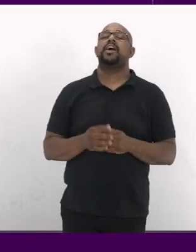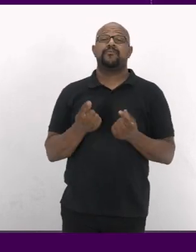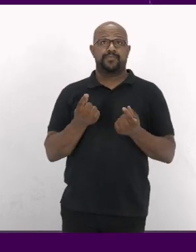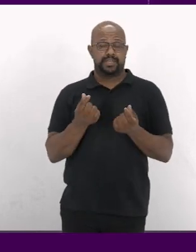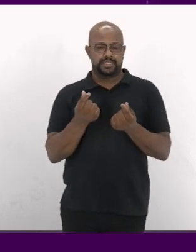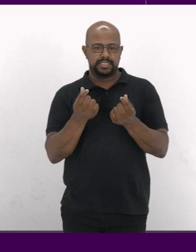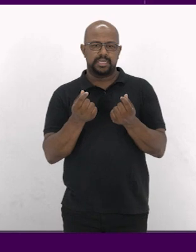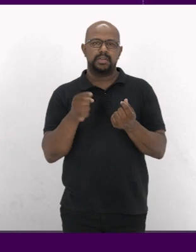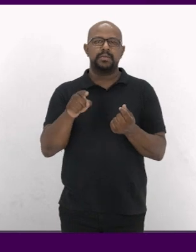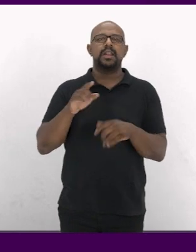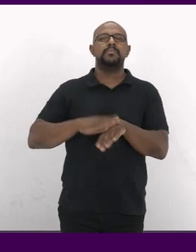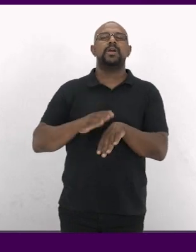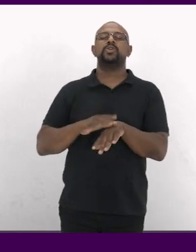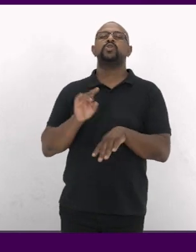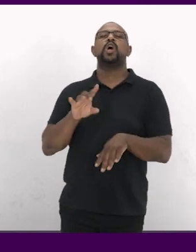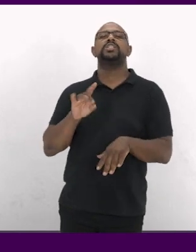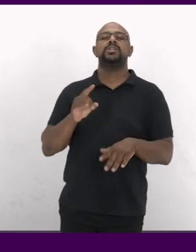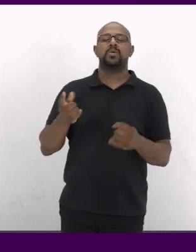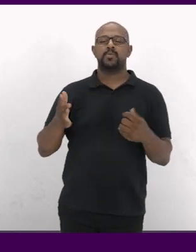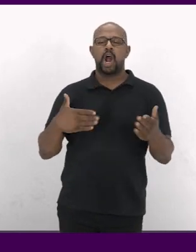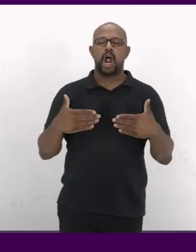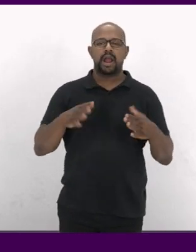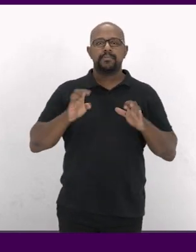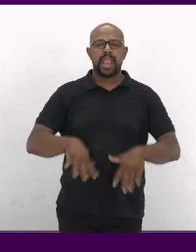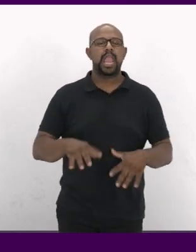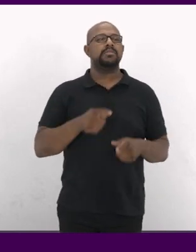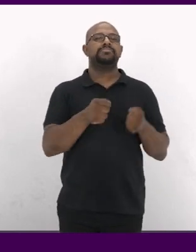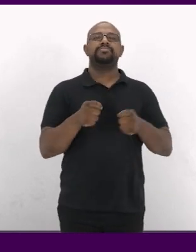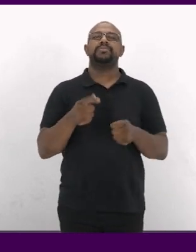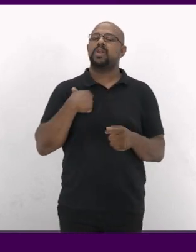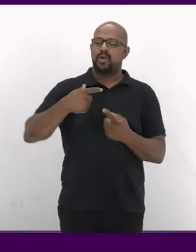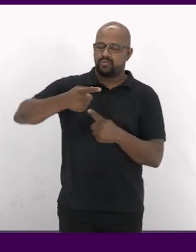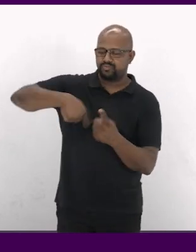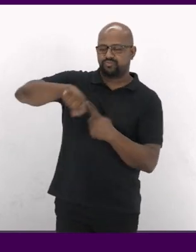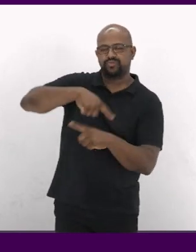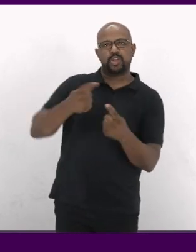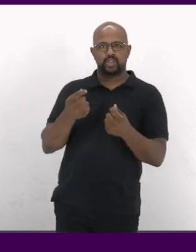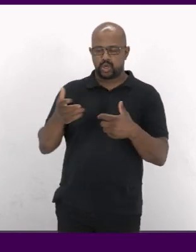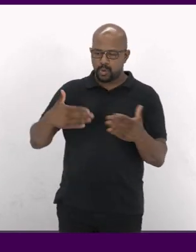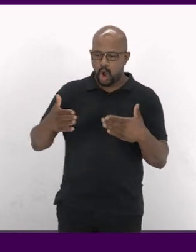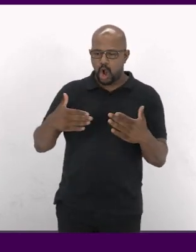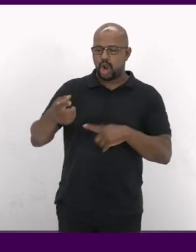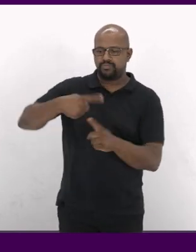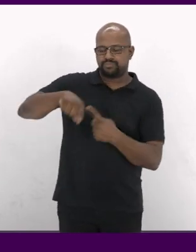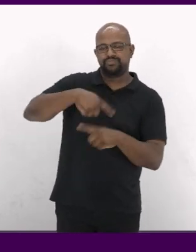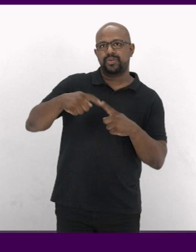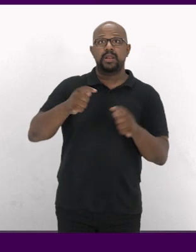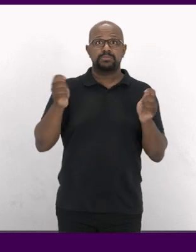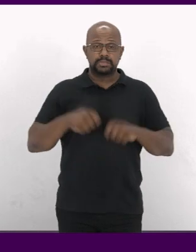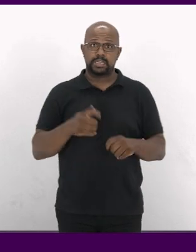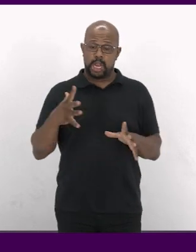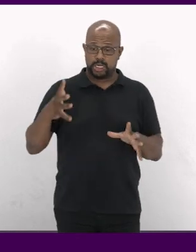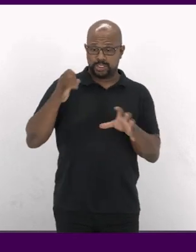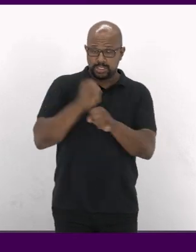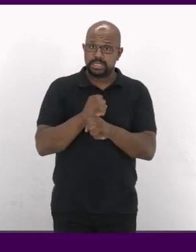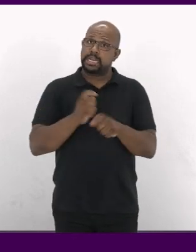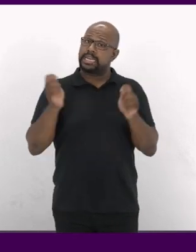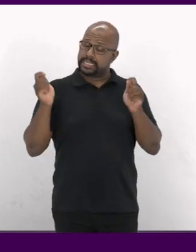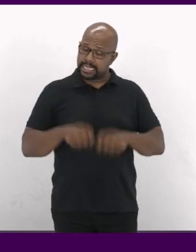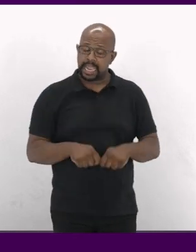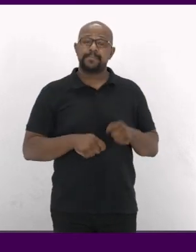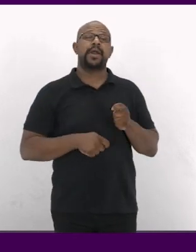vista financeiro, autossustentáveis. Ou seja, não geram em receitas próprias a quantidade de